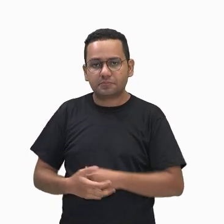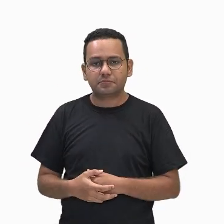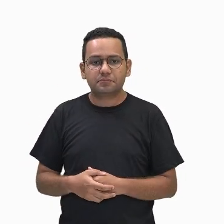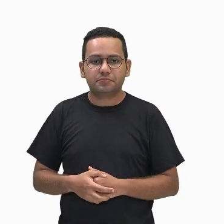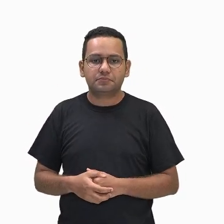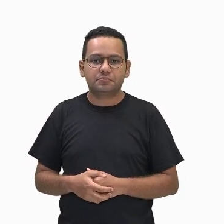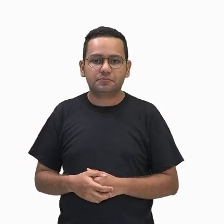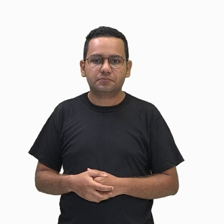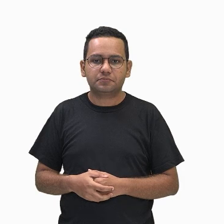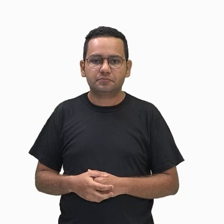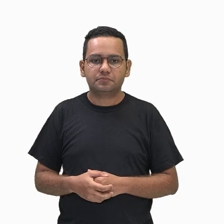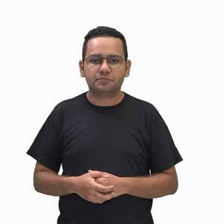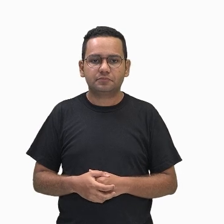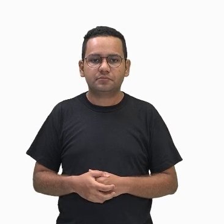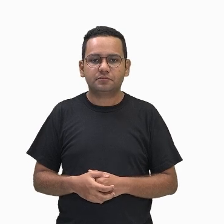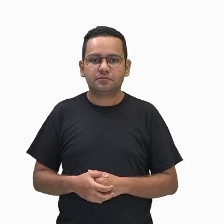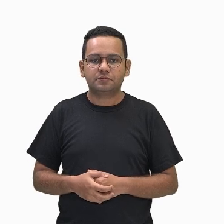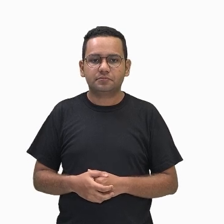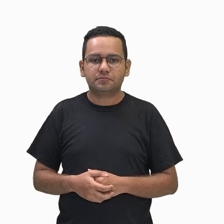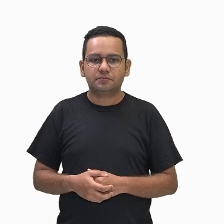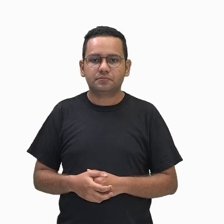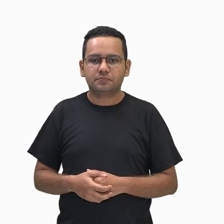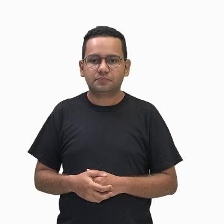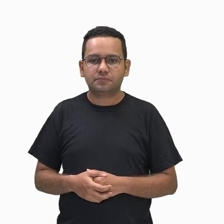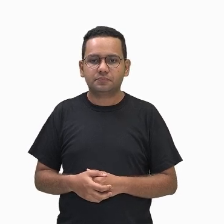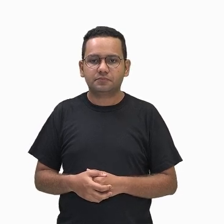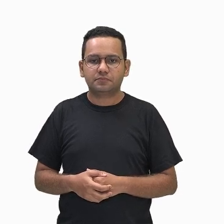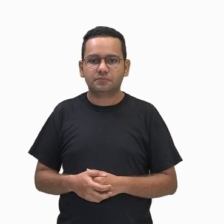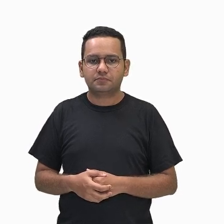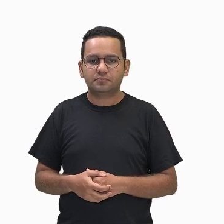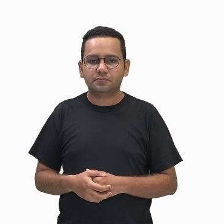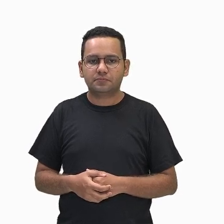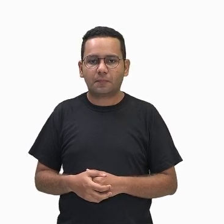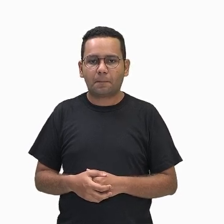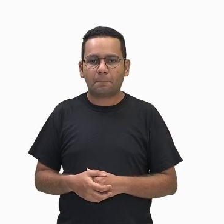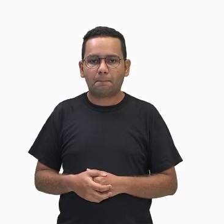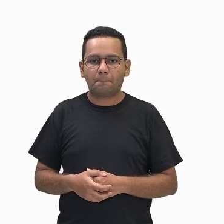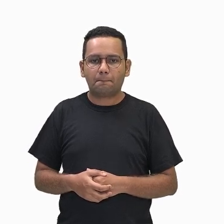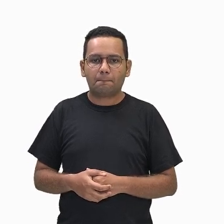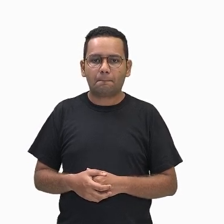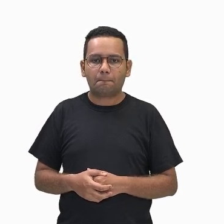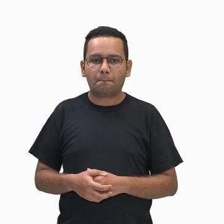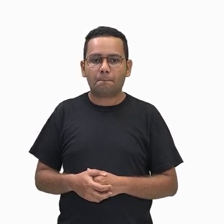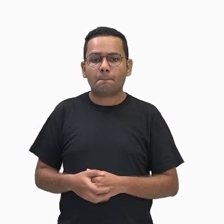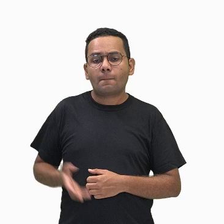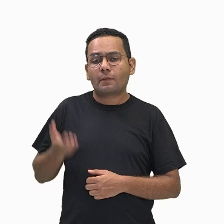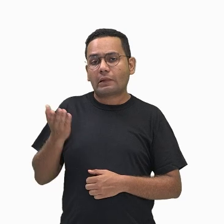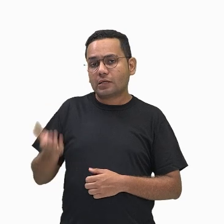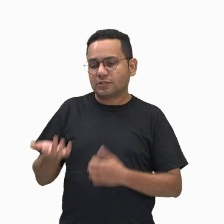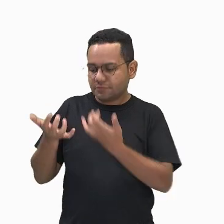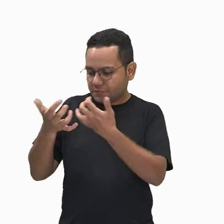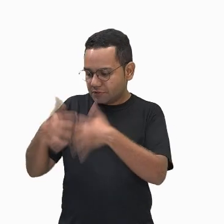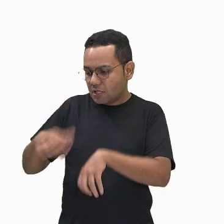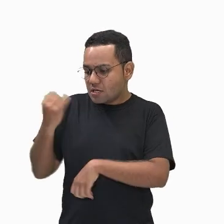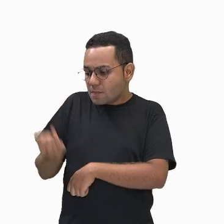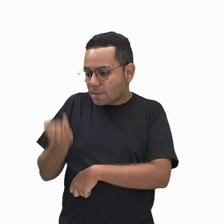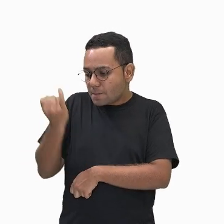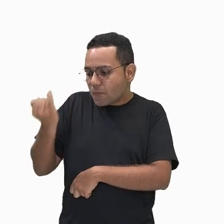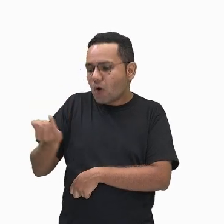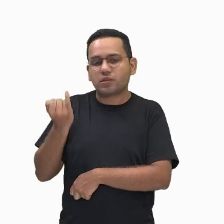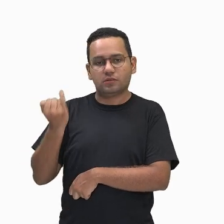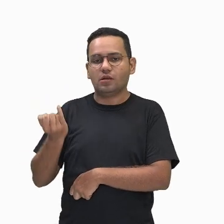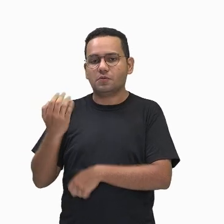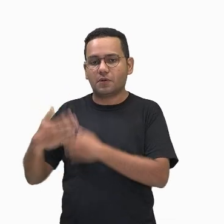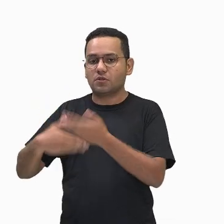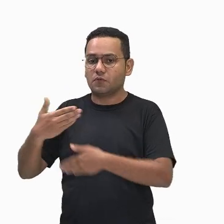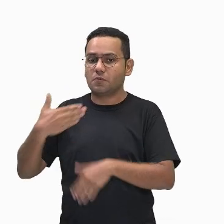principais. Vamos observar aí. O sistema muscular apresenta algumas funções que são